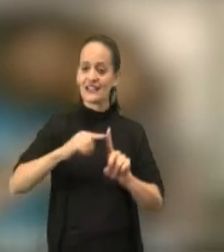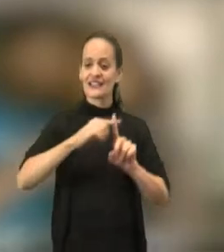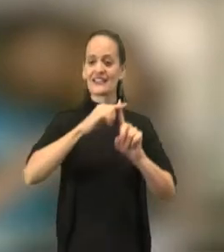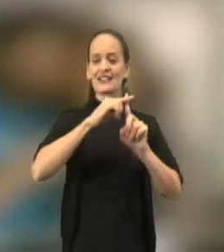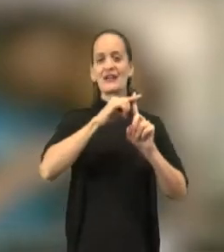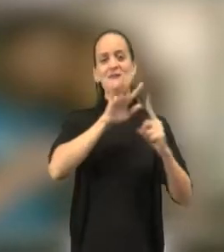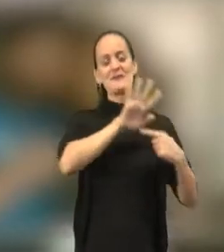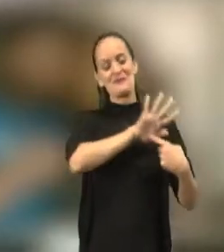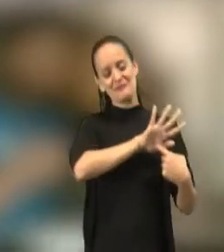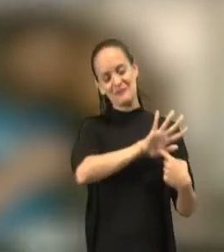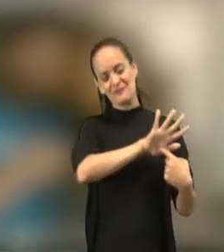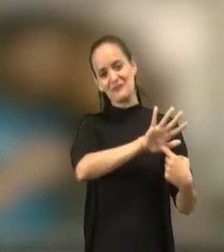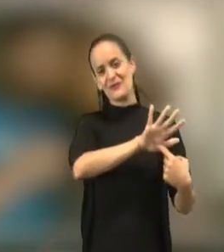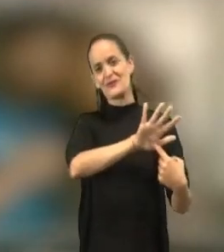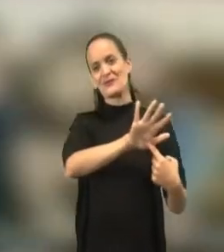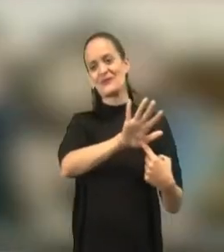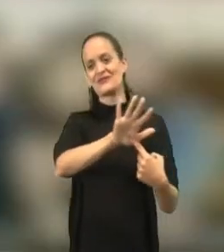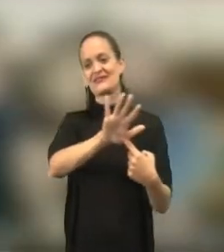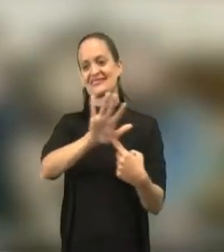pôde